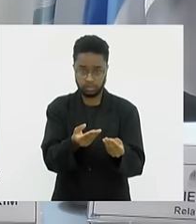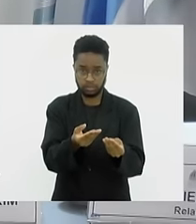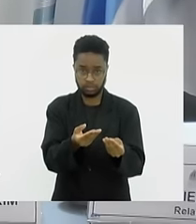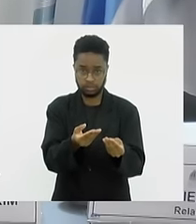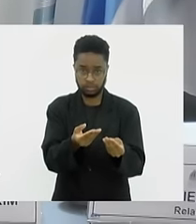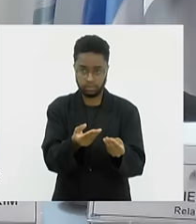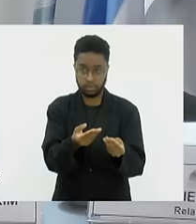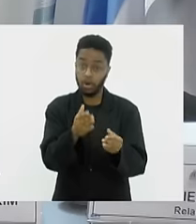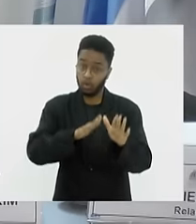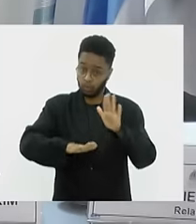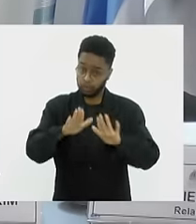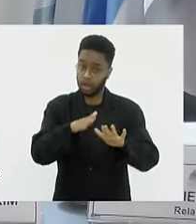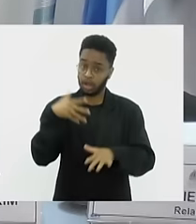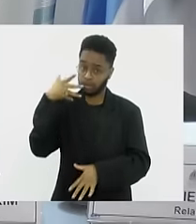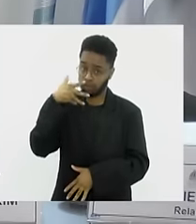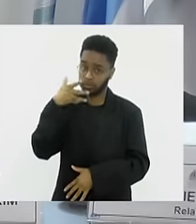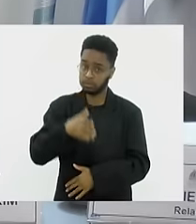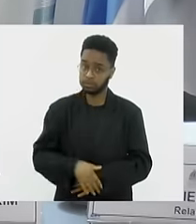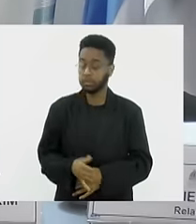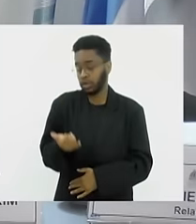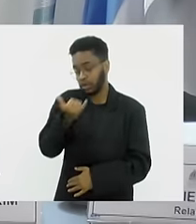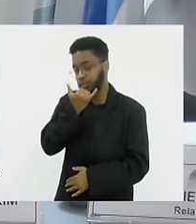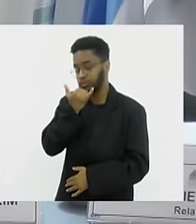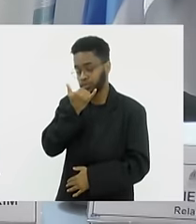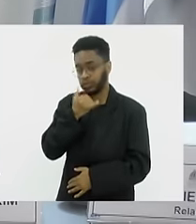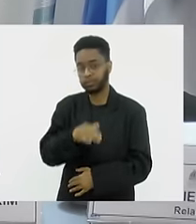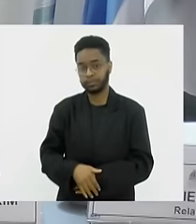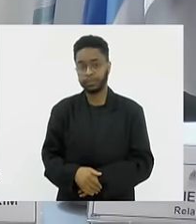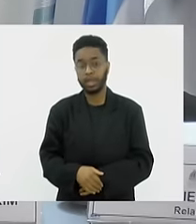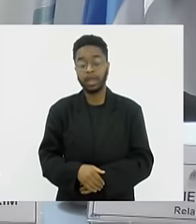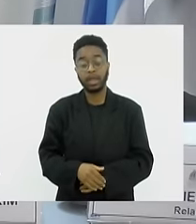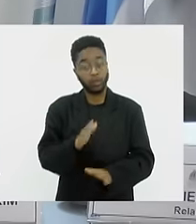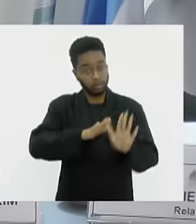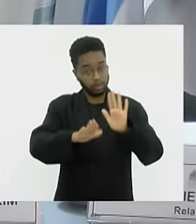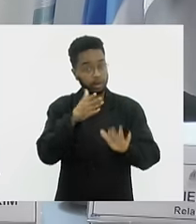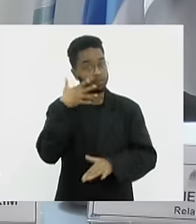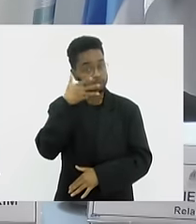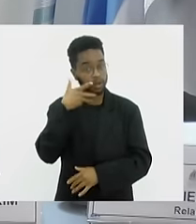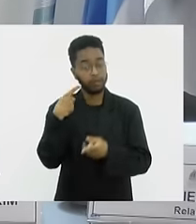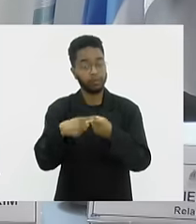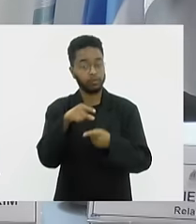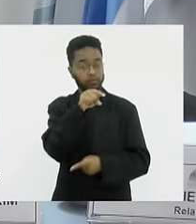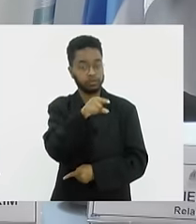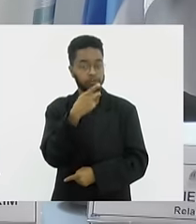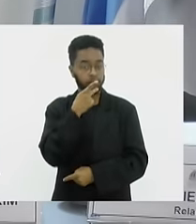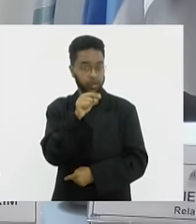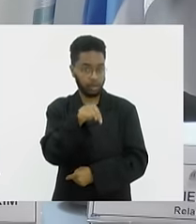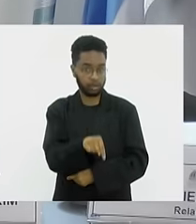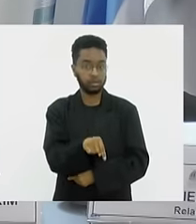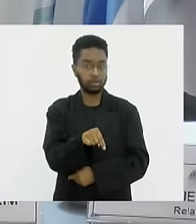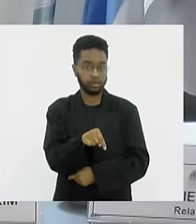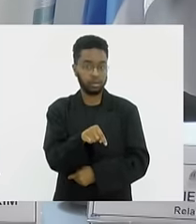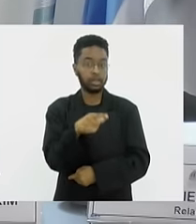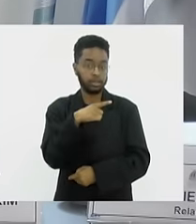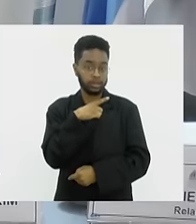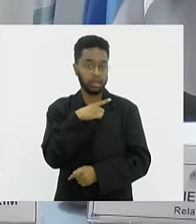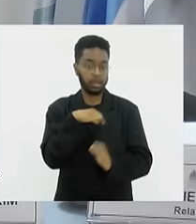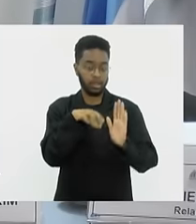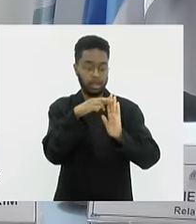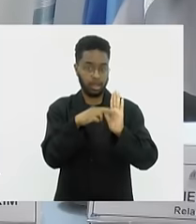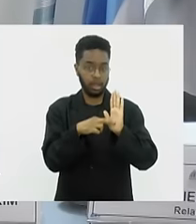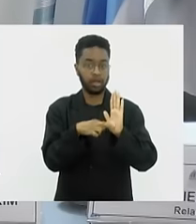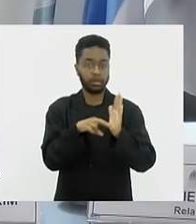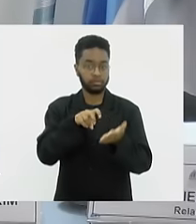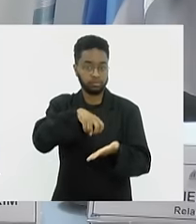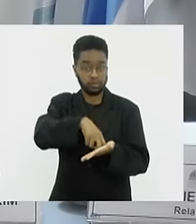Senhor, tome cuidado com as suas palavras. Sim, peço desculpa ao senhor. Senhor, tome cuidado com as suas palavras. Até porque o senhor está falando aqui sob a luz do Código Penal. Se mentir